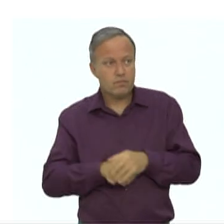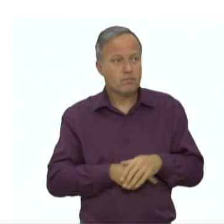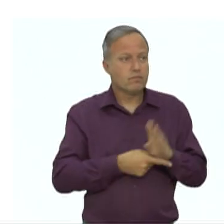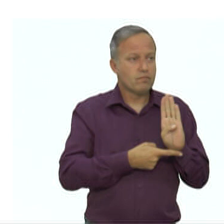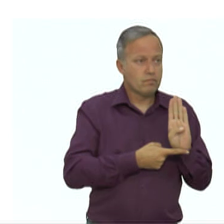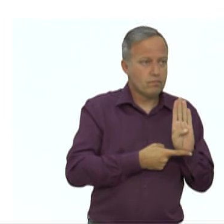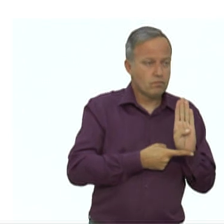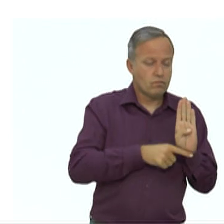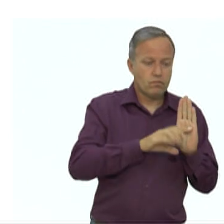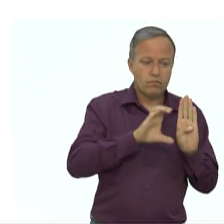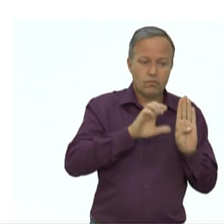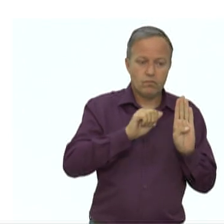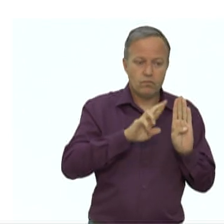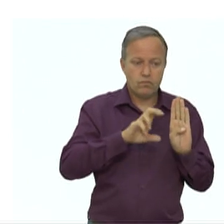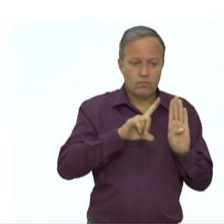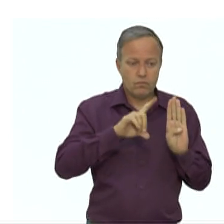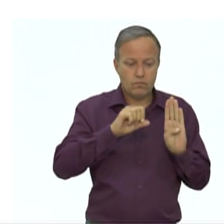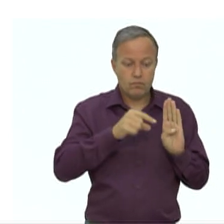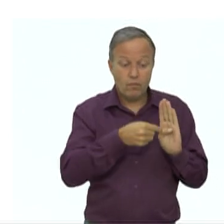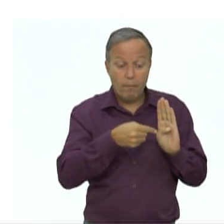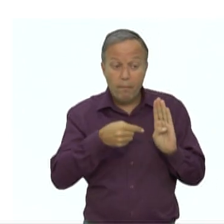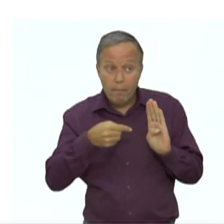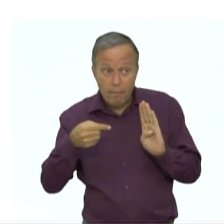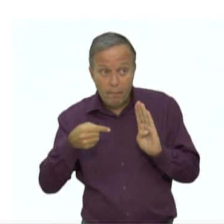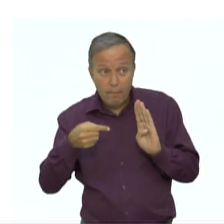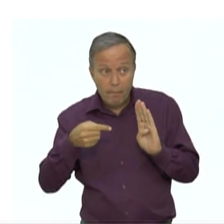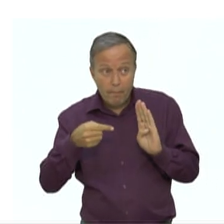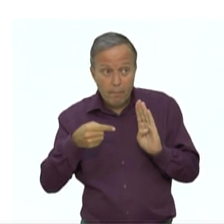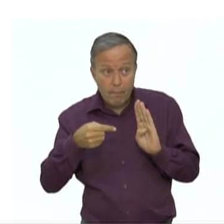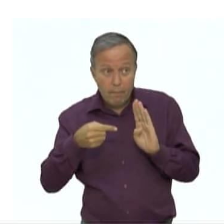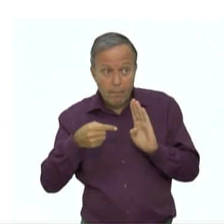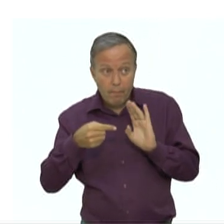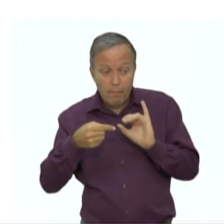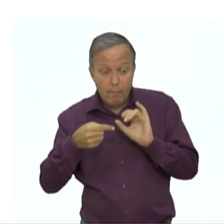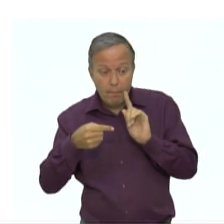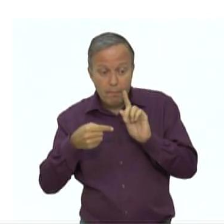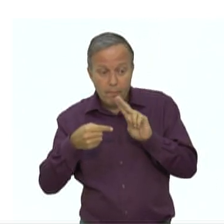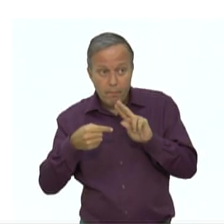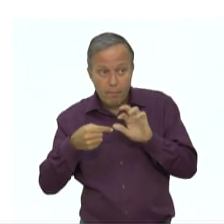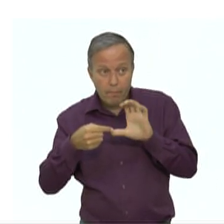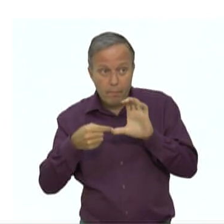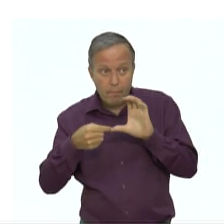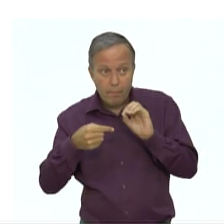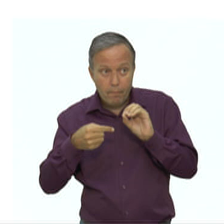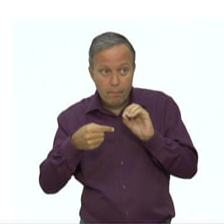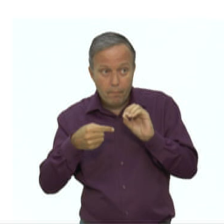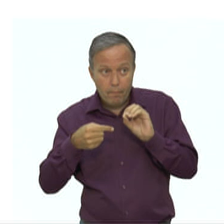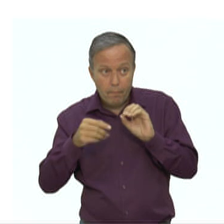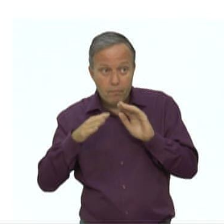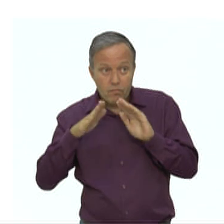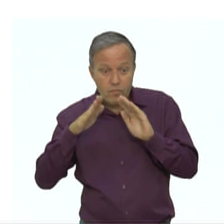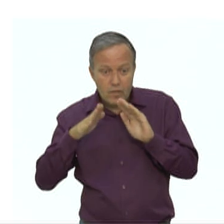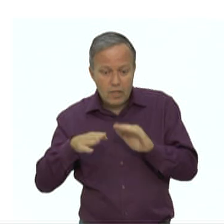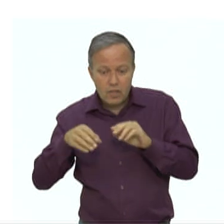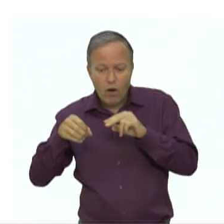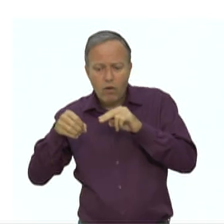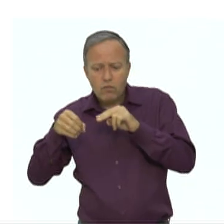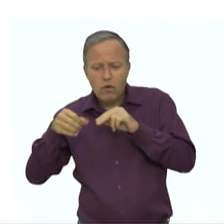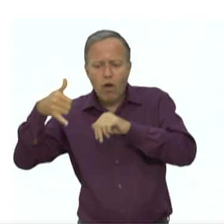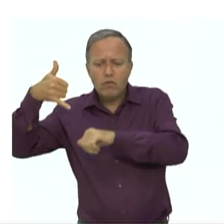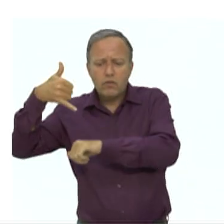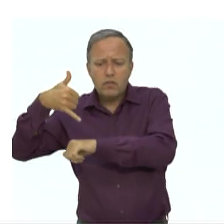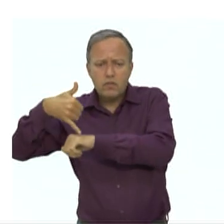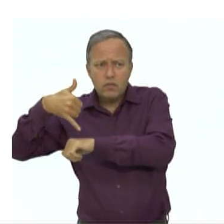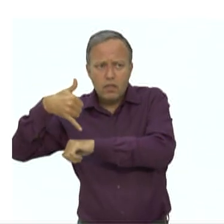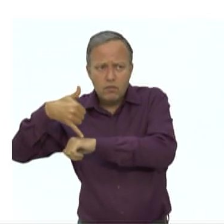B, Carlos, espaço, Ignacio, están en el centro. Vamos ver